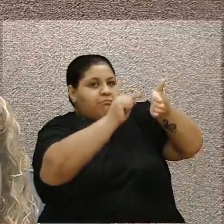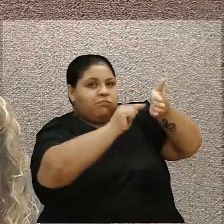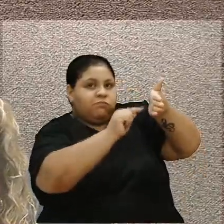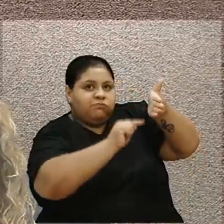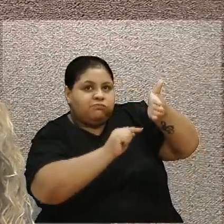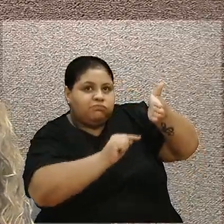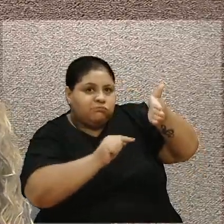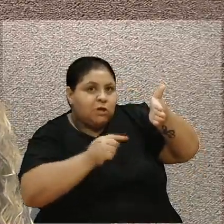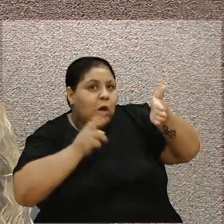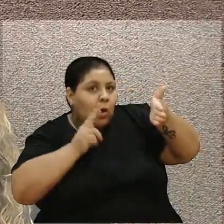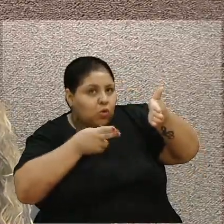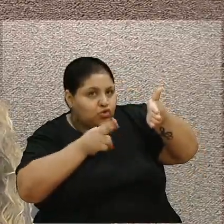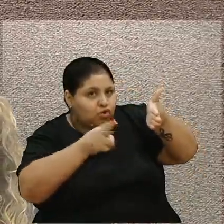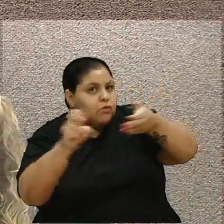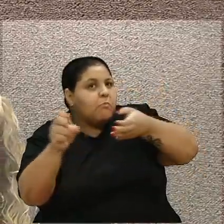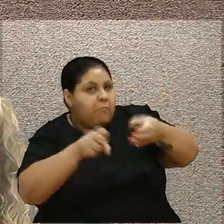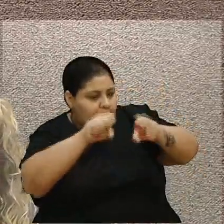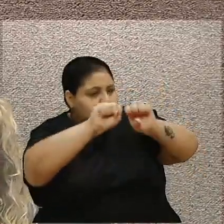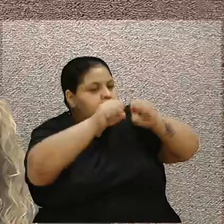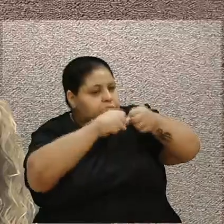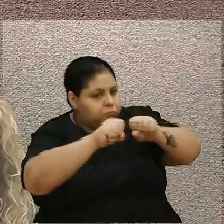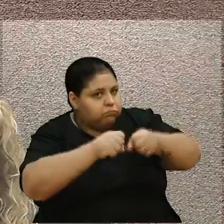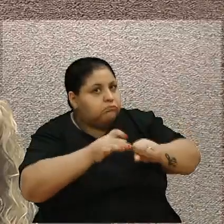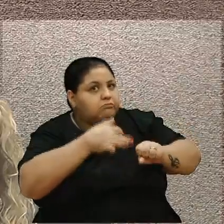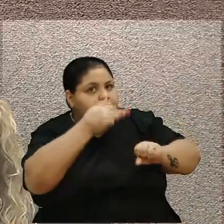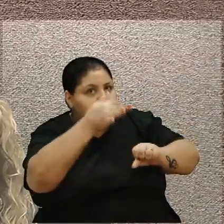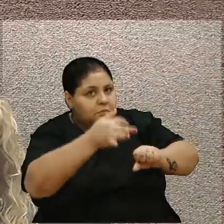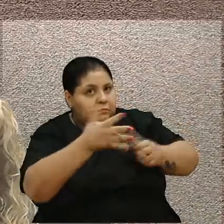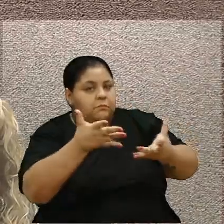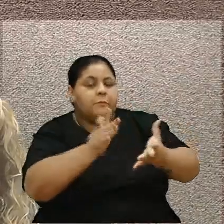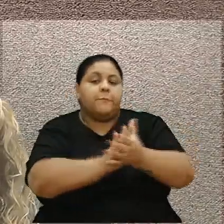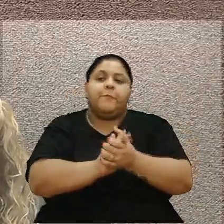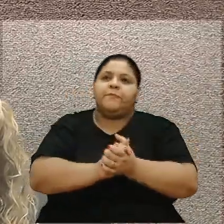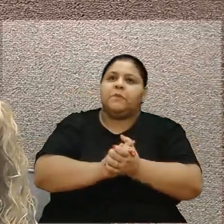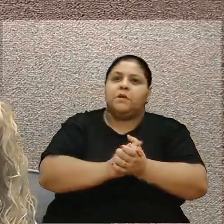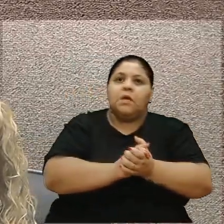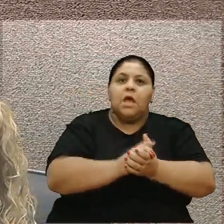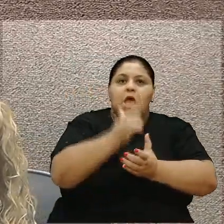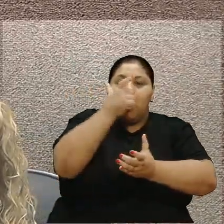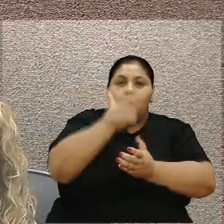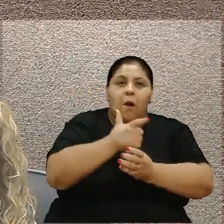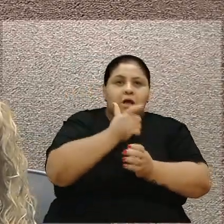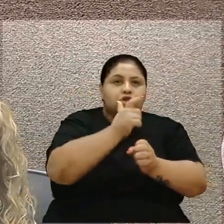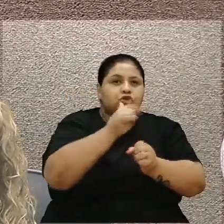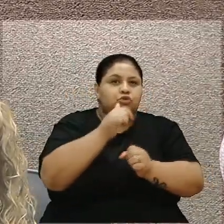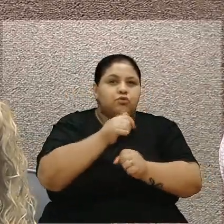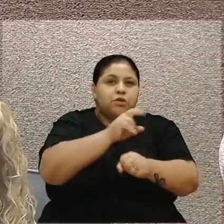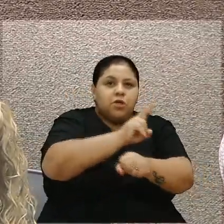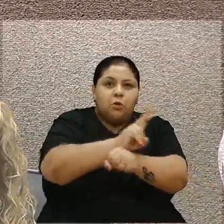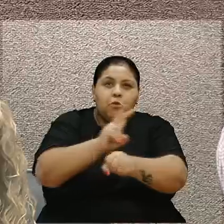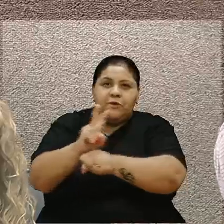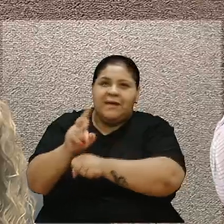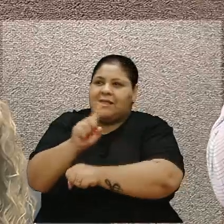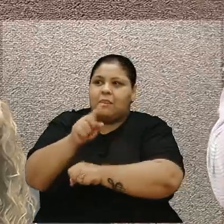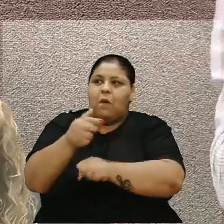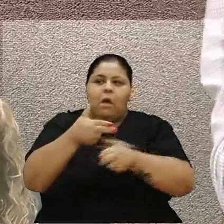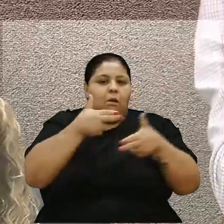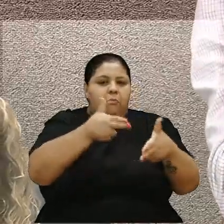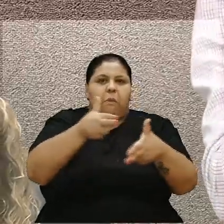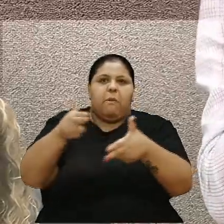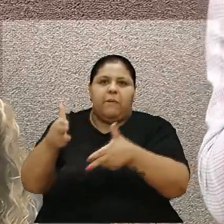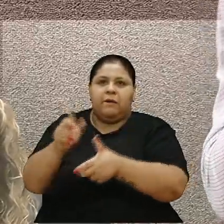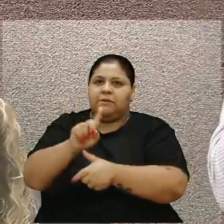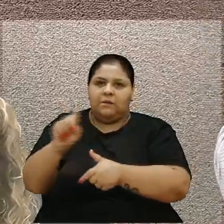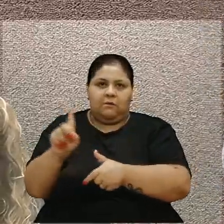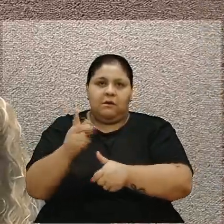vir. E eu acho que a gente tentar prevenir as coisas não é fazer terrorismo. É falar a verdade para a população. Porque se